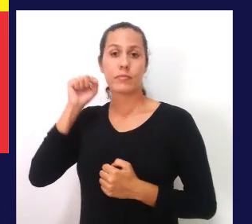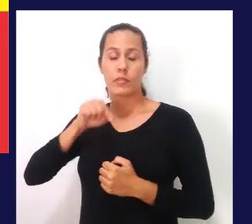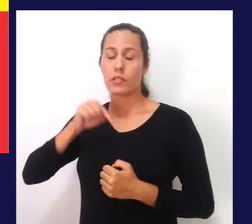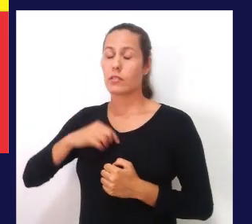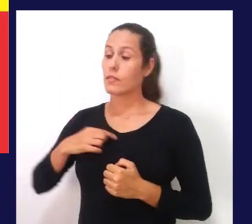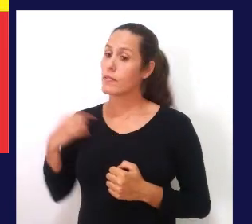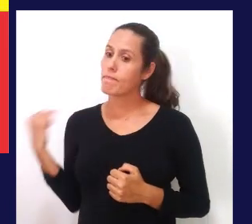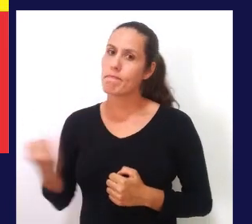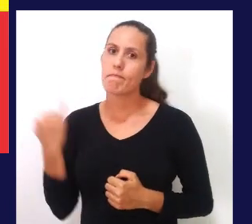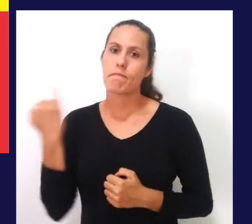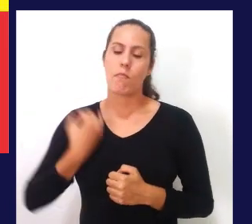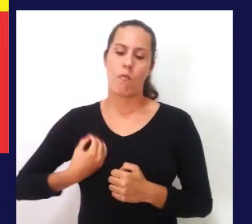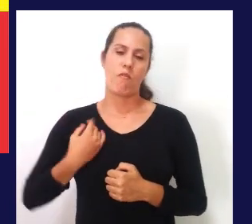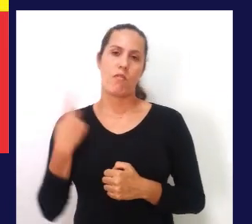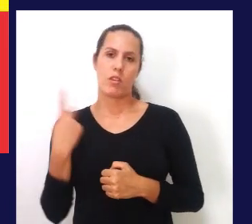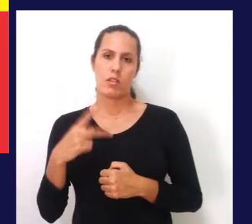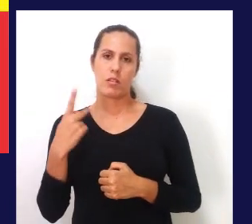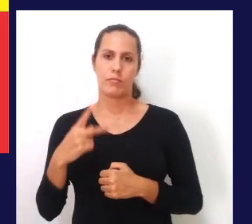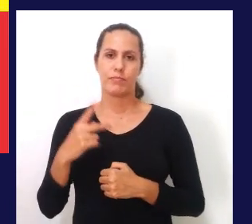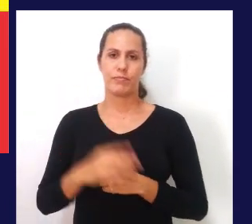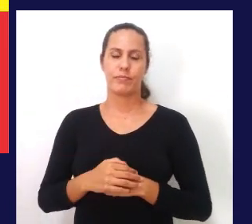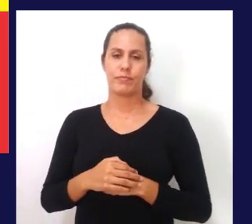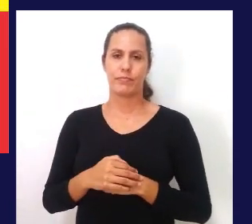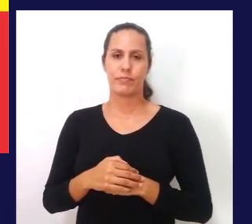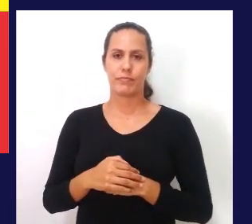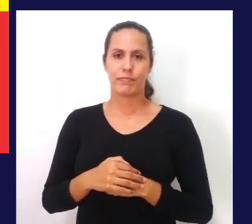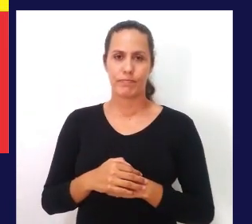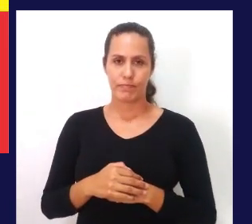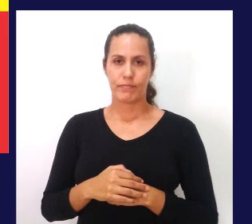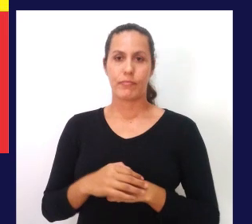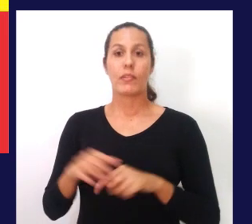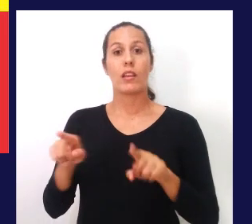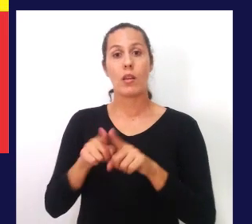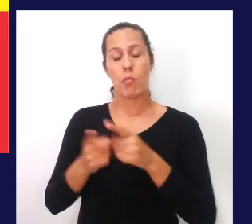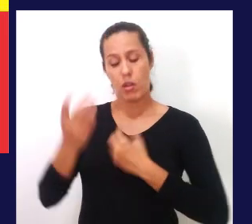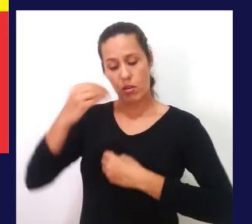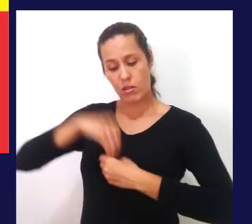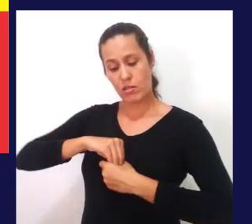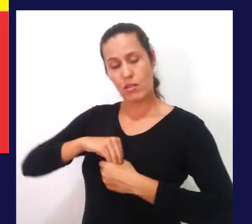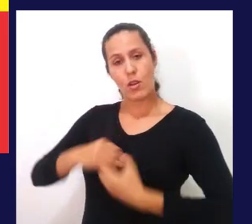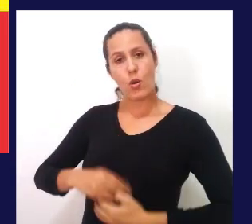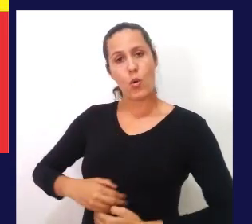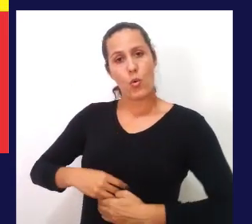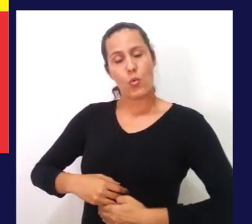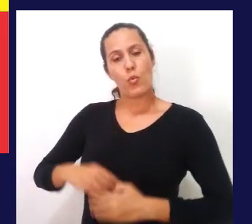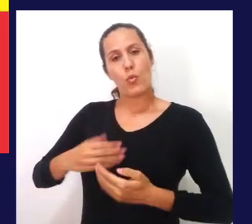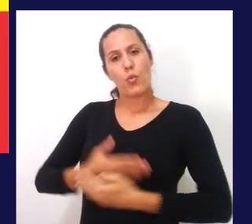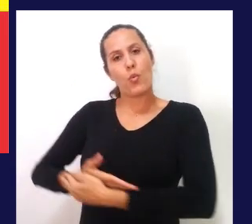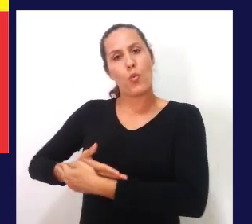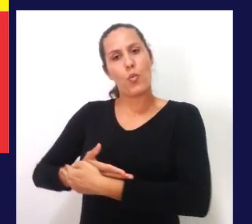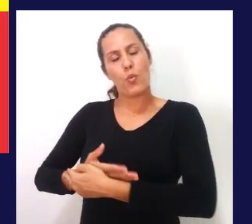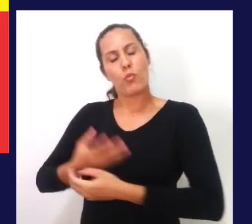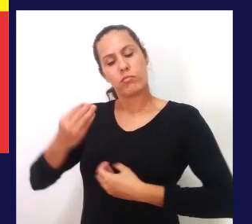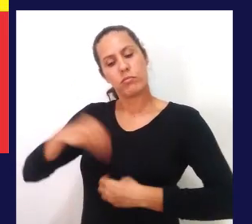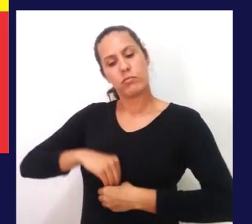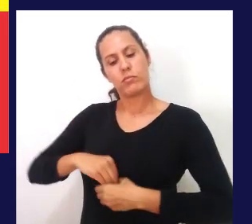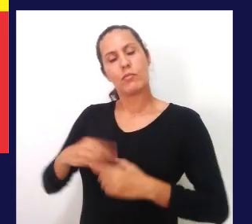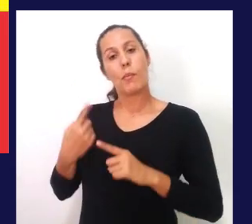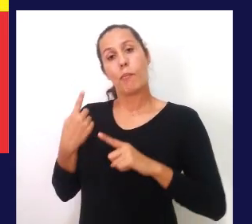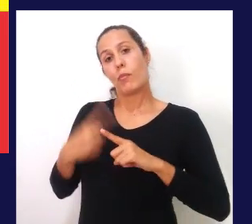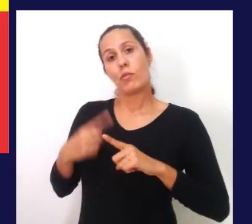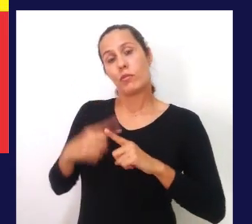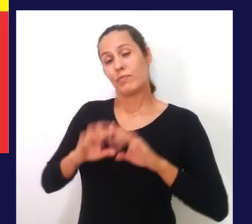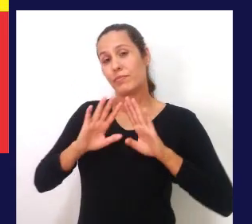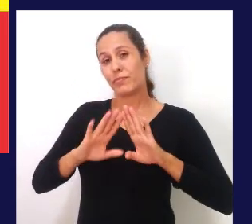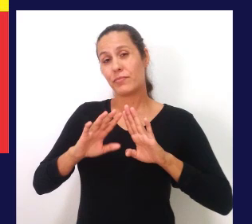E isso daí vai ser muito importante para a jovem que está grávida e para o seu bebê. Além disso,